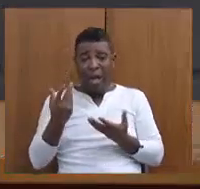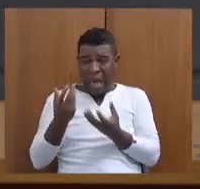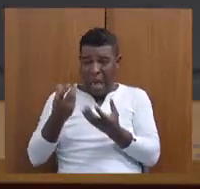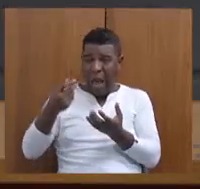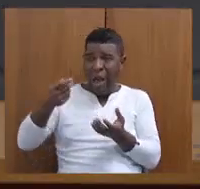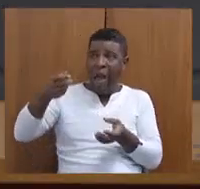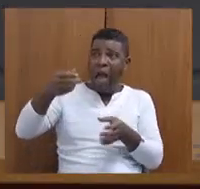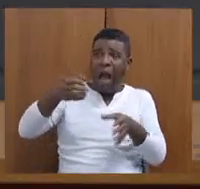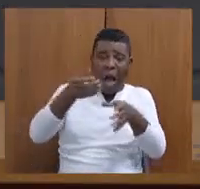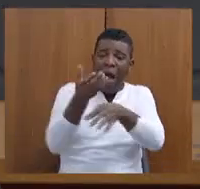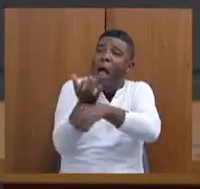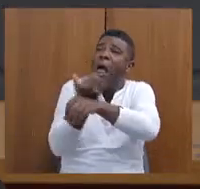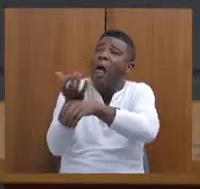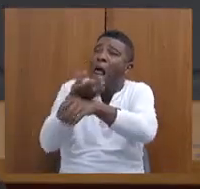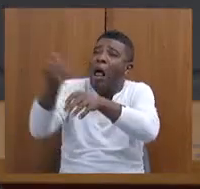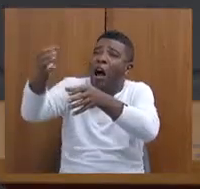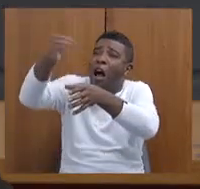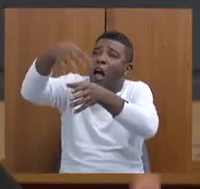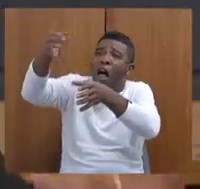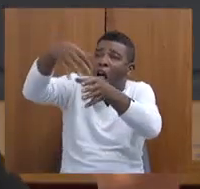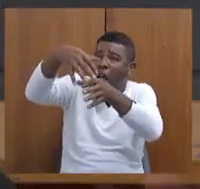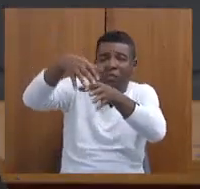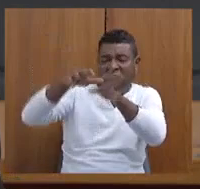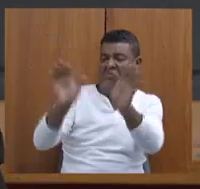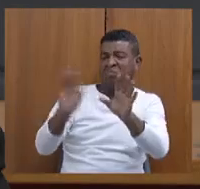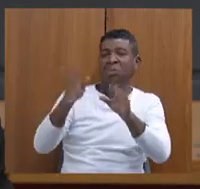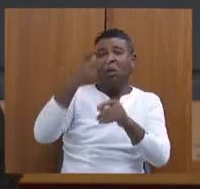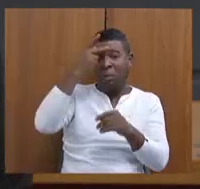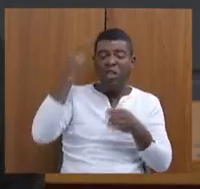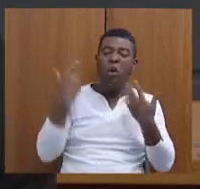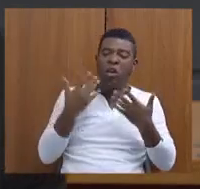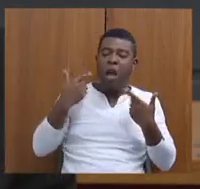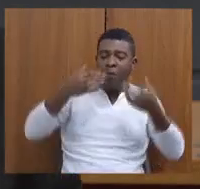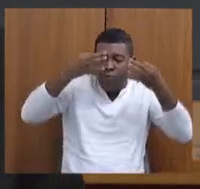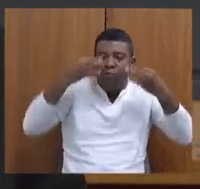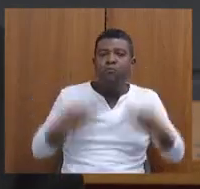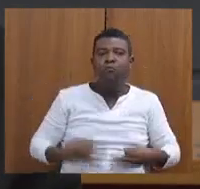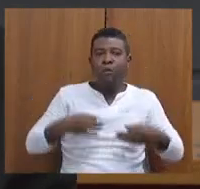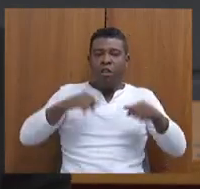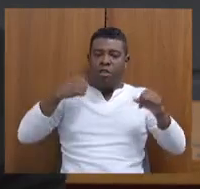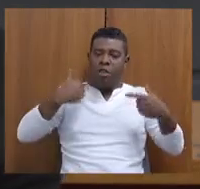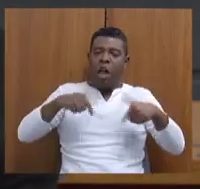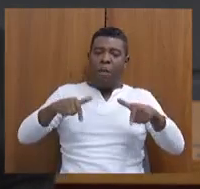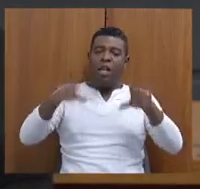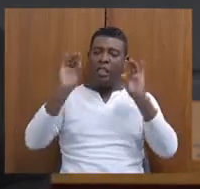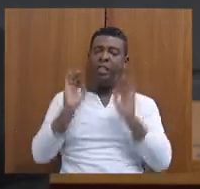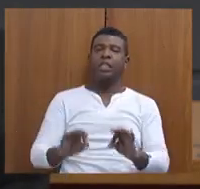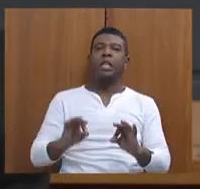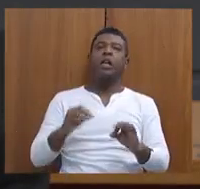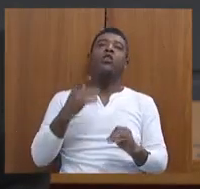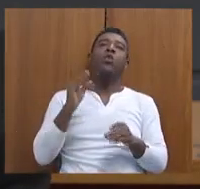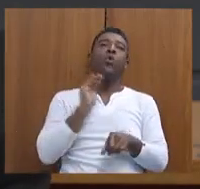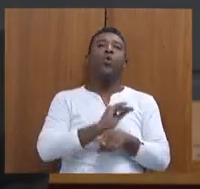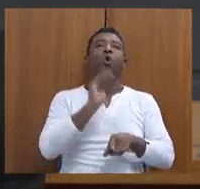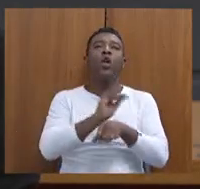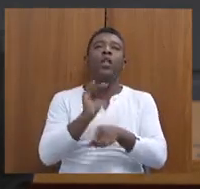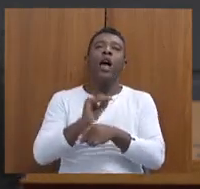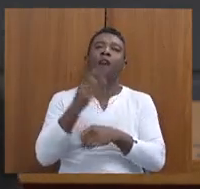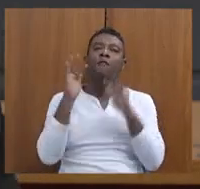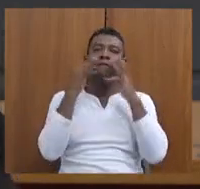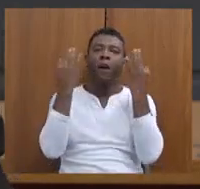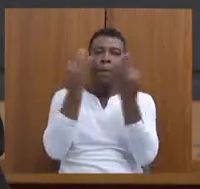por um emprego onde as pessoas consigam cumprir os seus compromissos cuidar da sua família e nós estaremos aqui